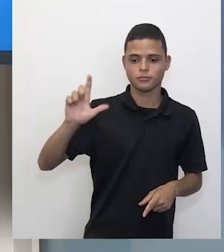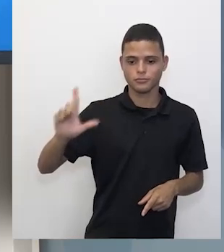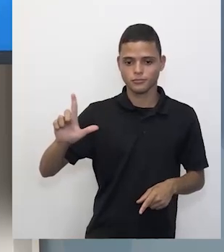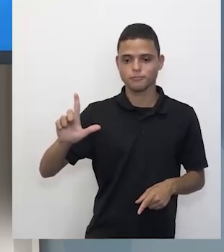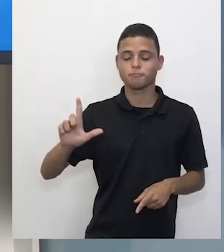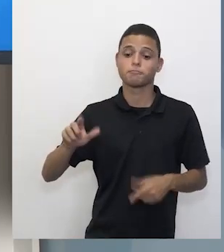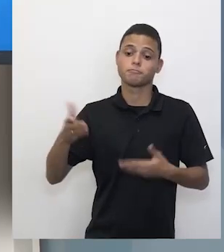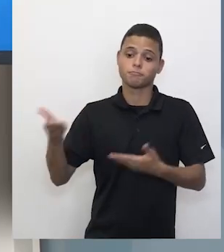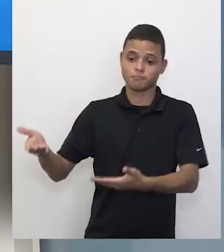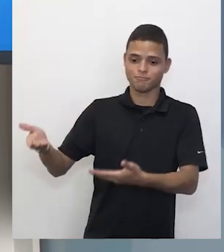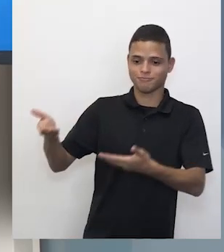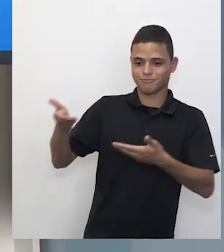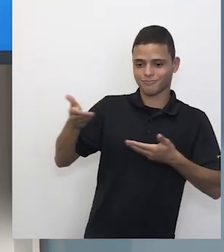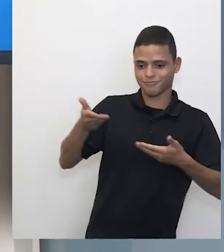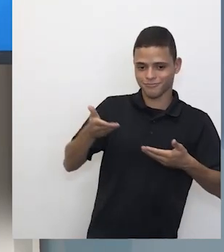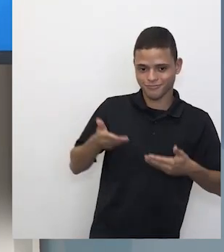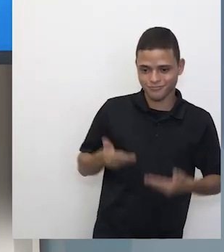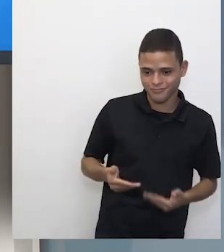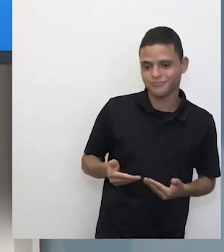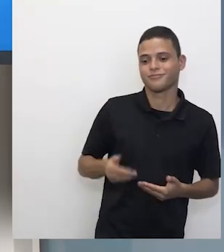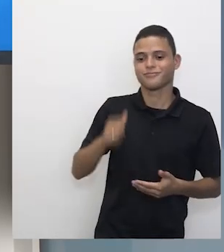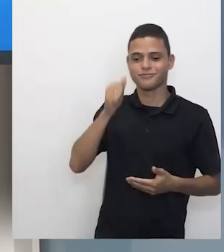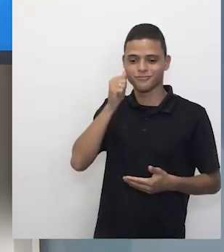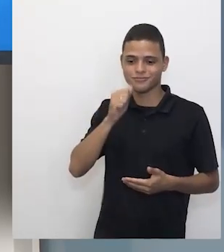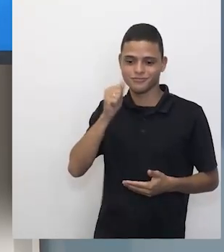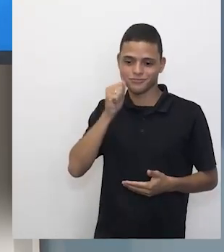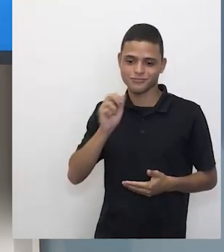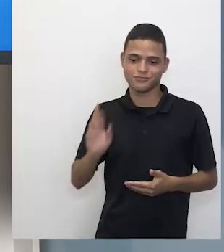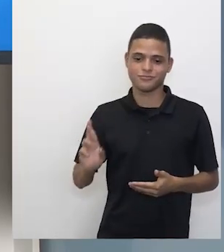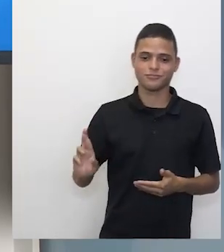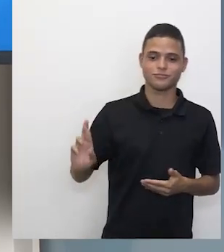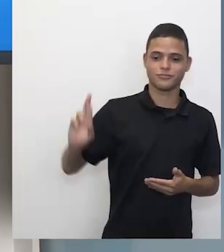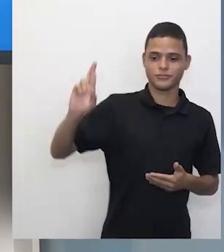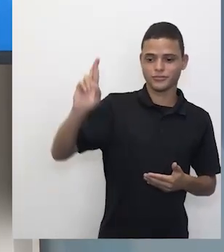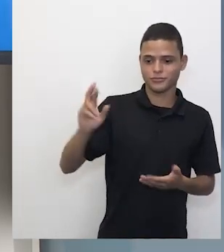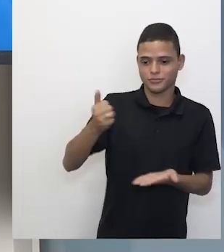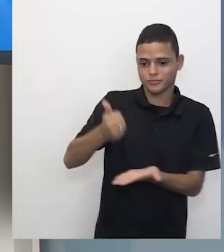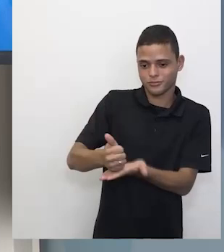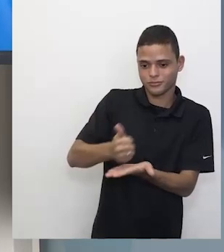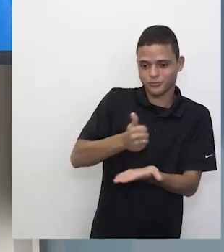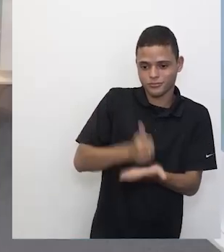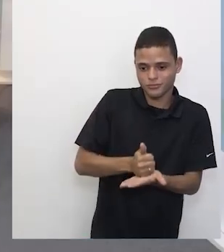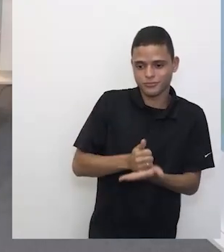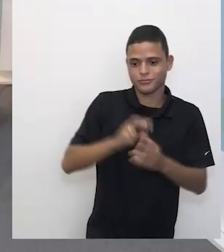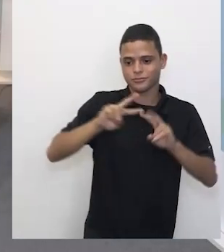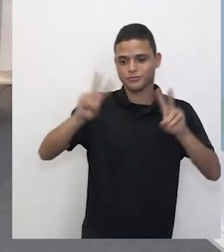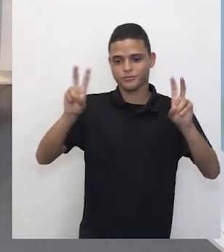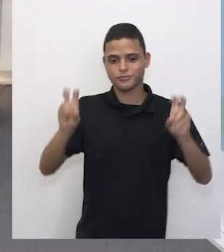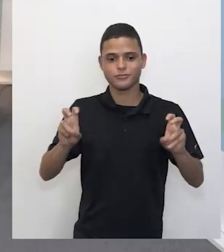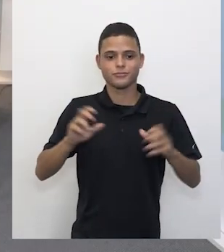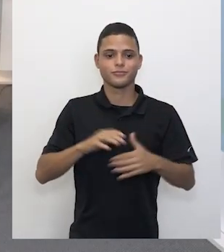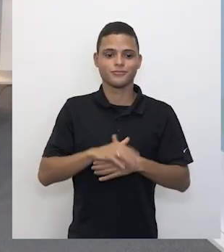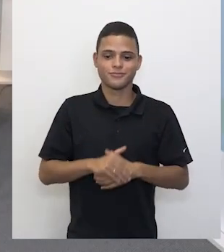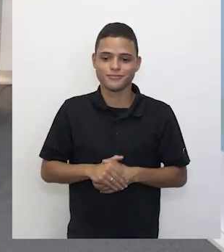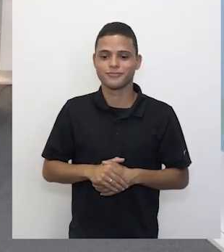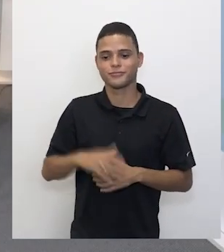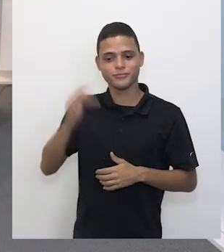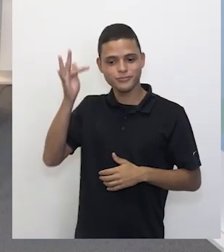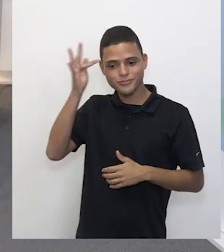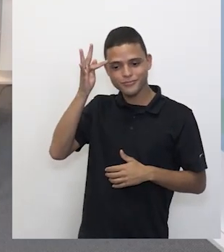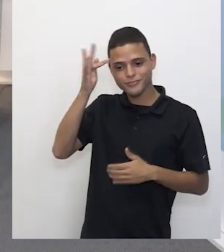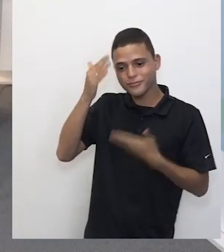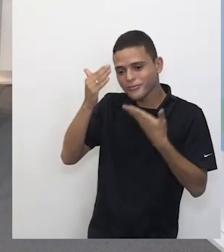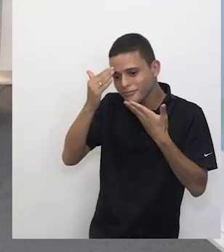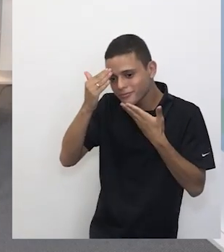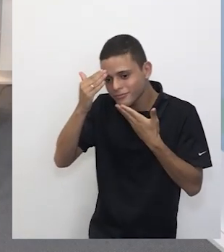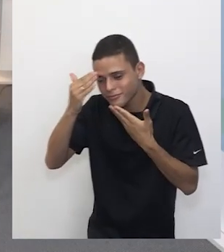bola para ela também. Acho que a aula vai ser bem legal porque ela é sobre os contratualistas, tá certo? Isso mesmo. Ti, querido, boa Muito